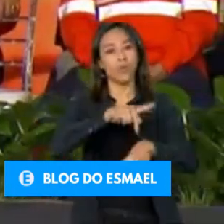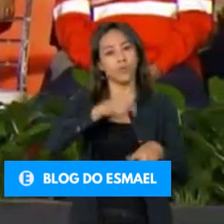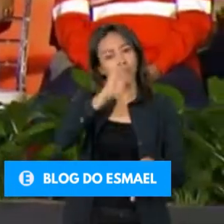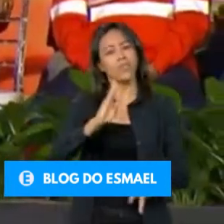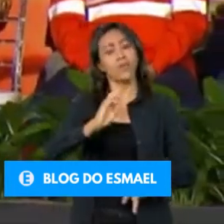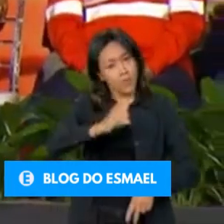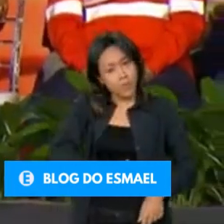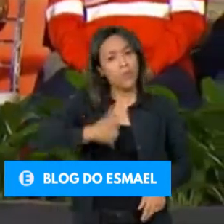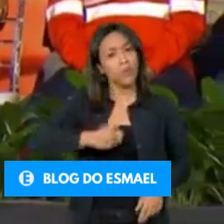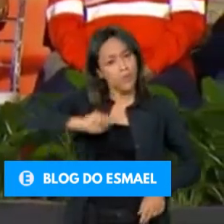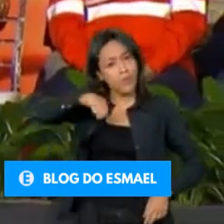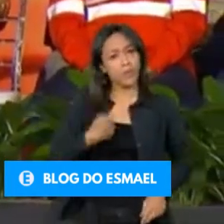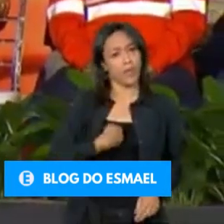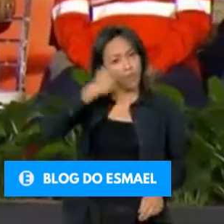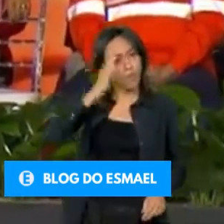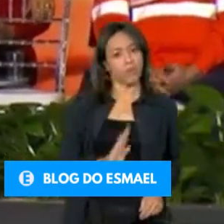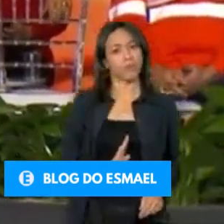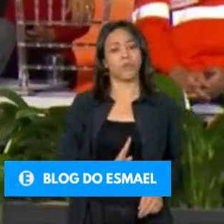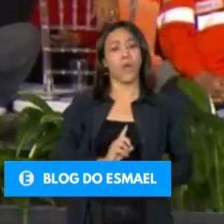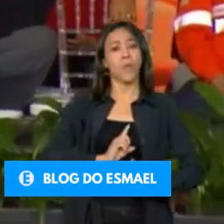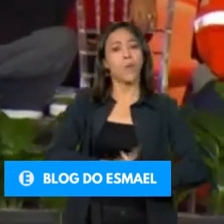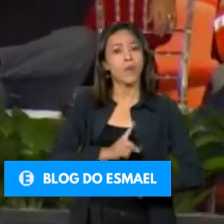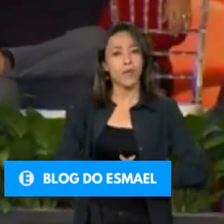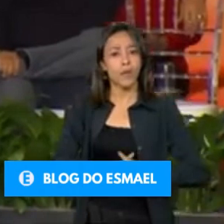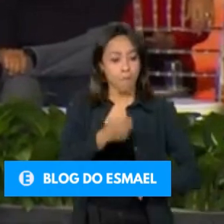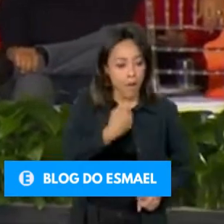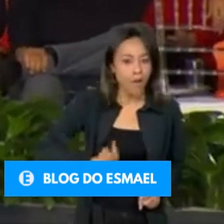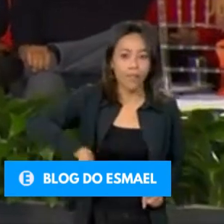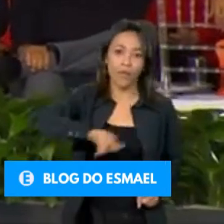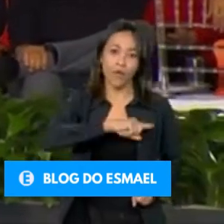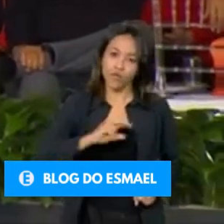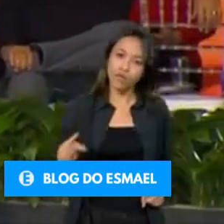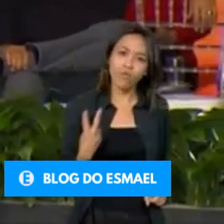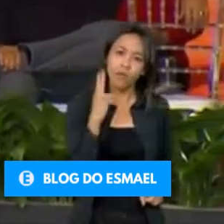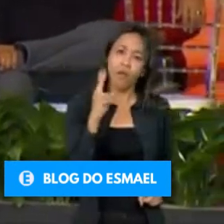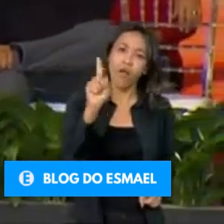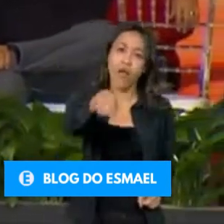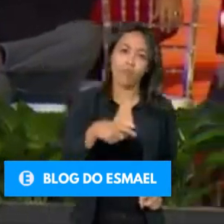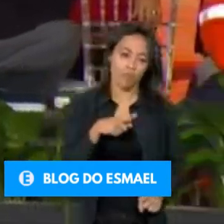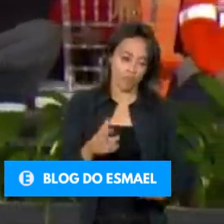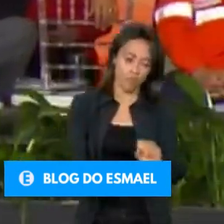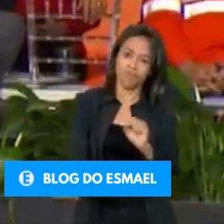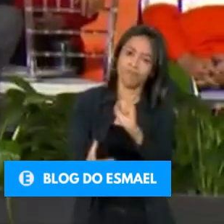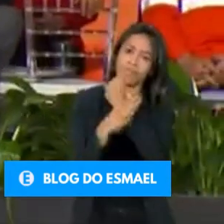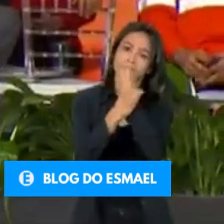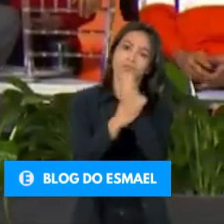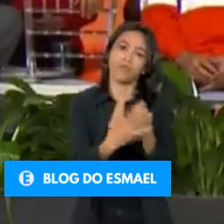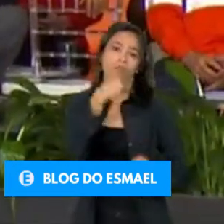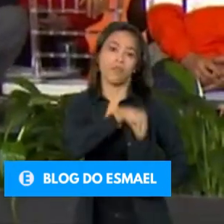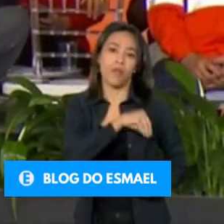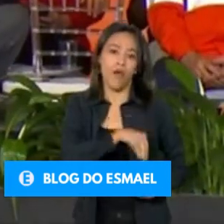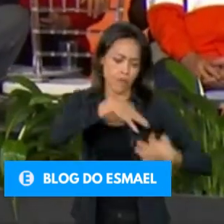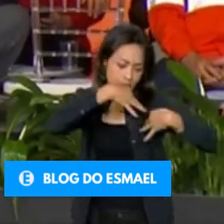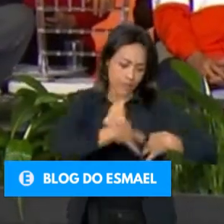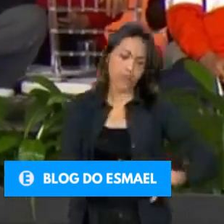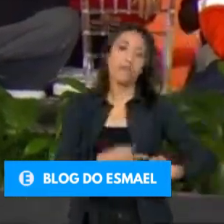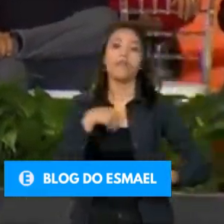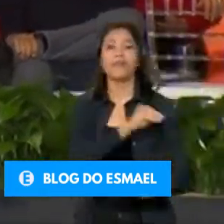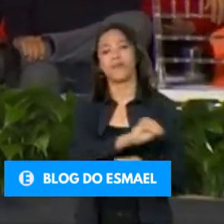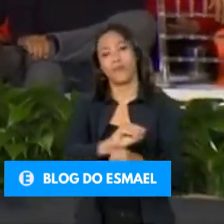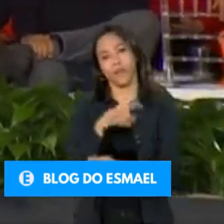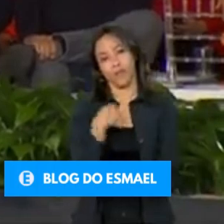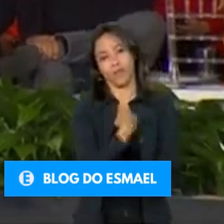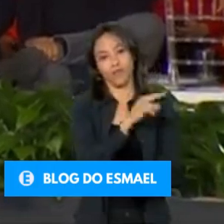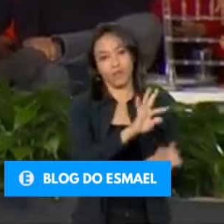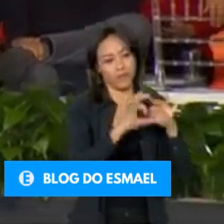ser brasileiro, porque o trabalhador, o que vale para nós é ter um emprego garantido, ter um salário justo e cuidar da nossa